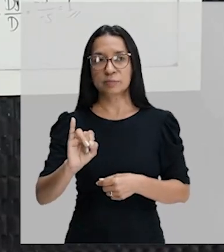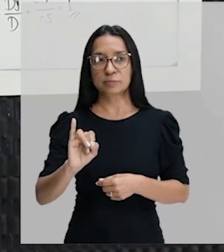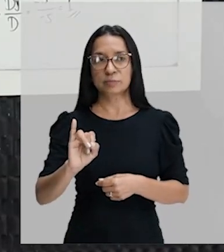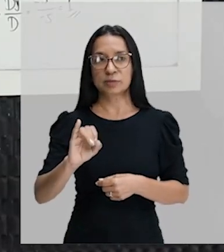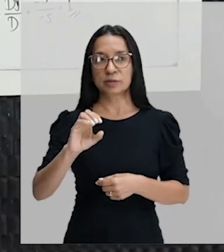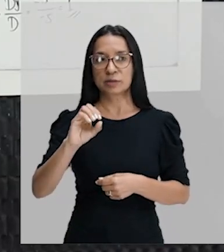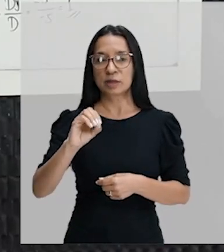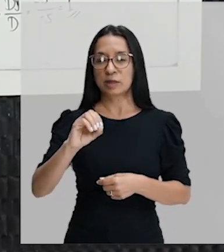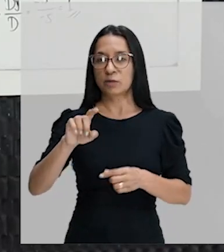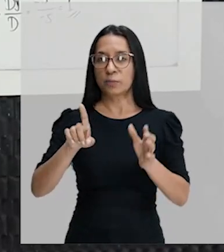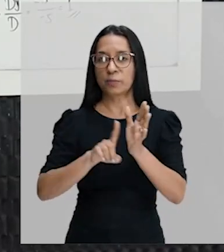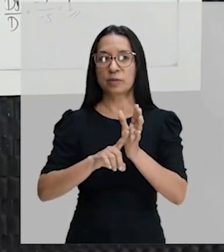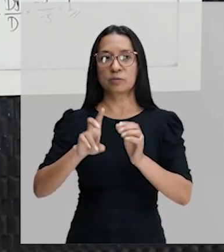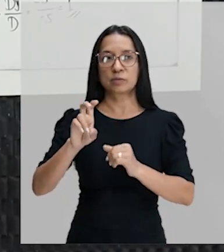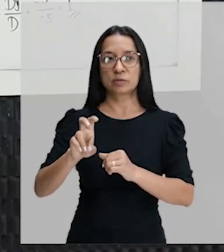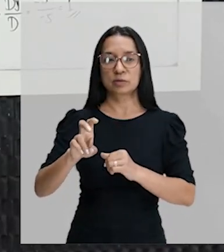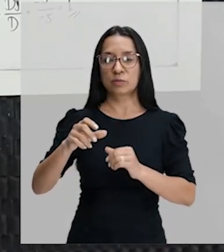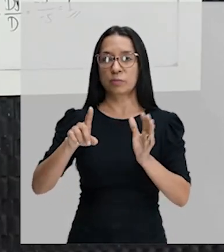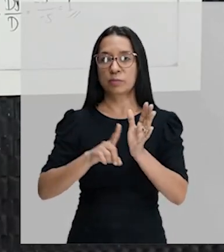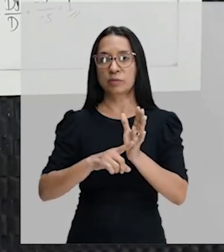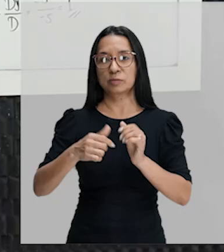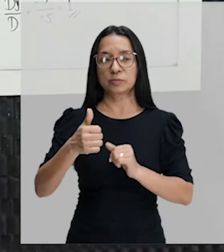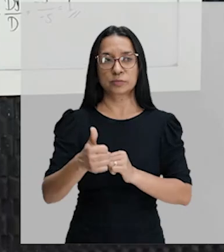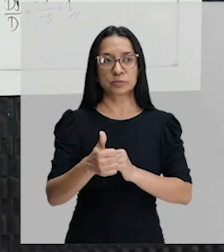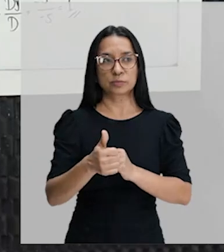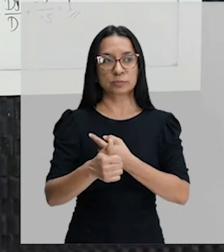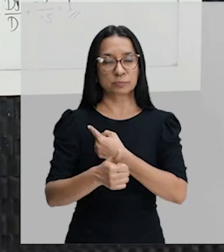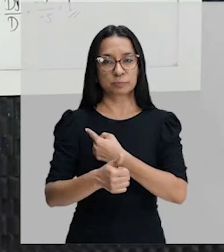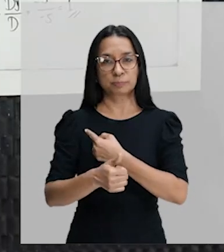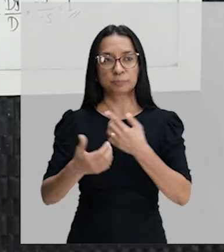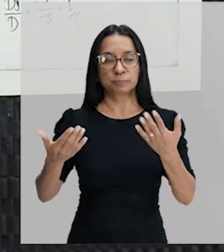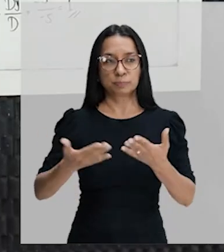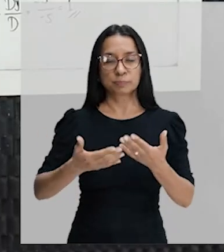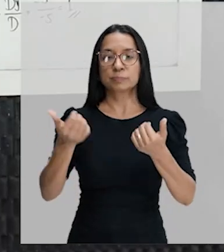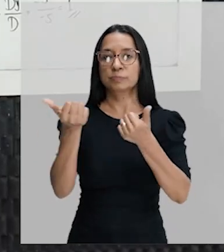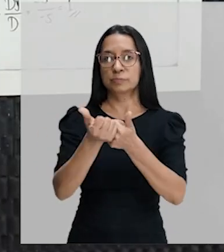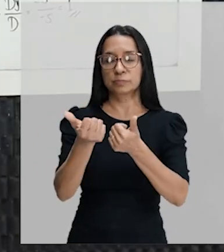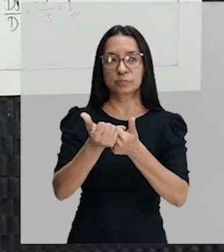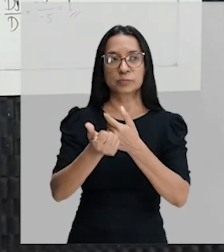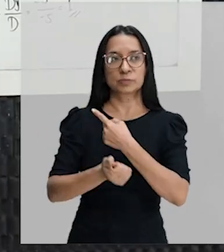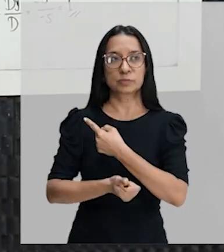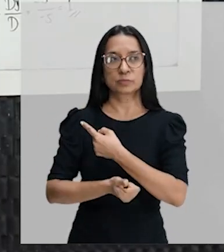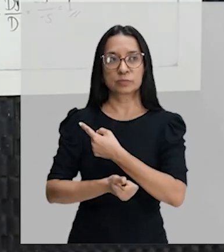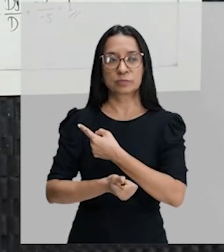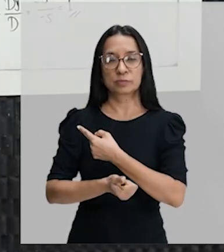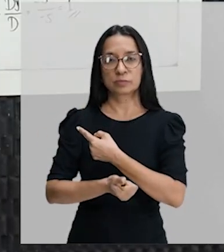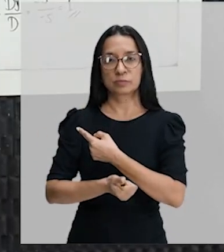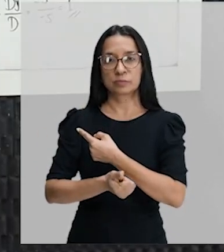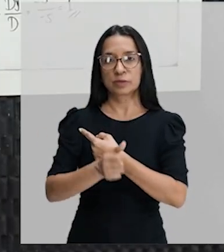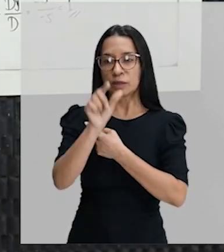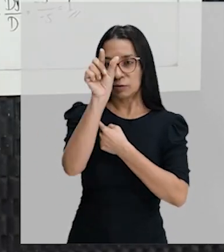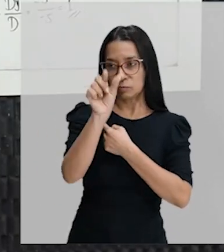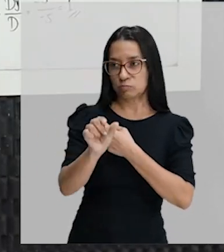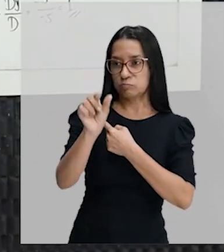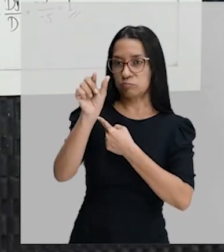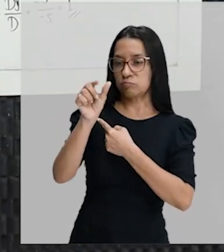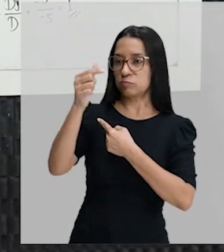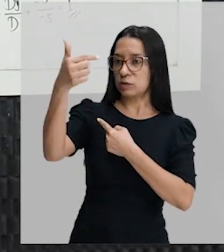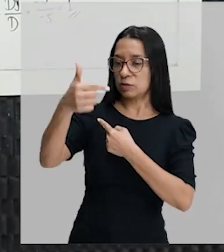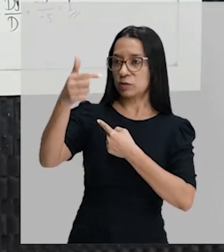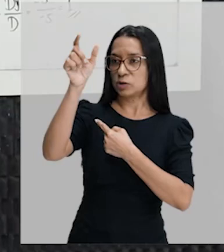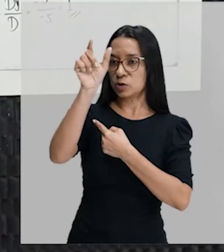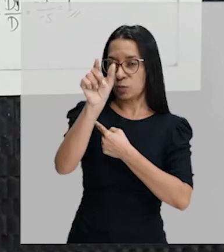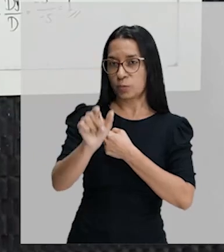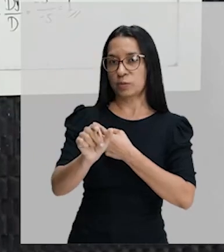5 e o menos 1. Então, nesse caso agora, eu vou substituir essa segunda coluna aqui, ó, que são